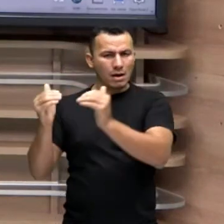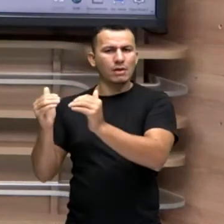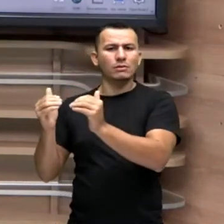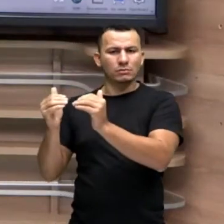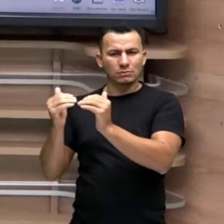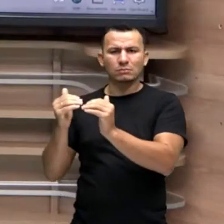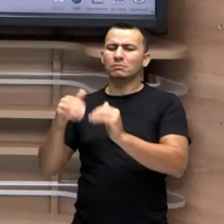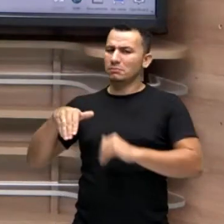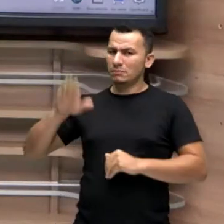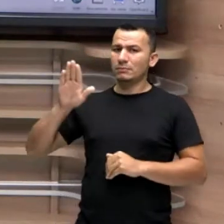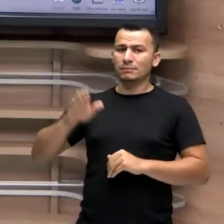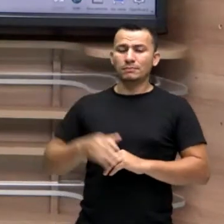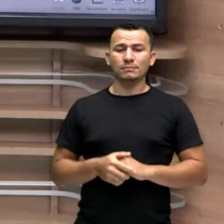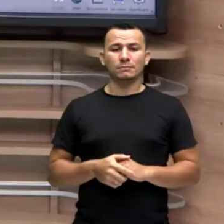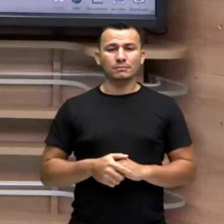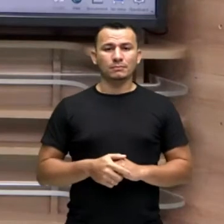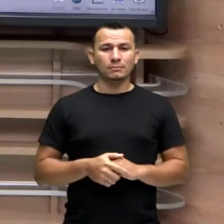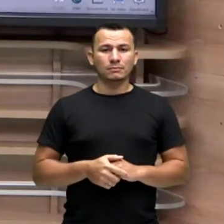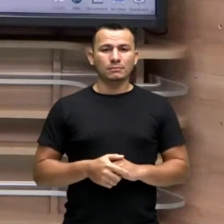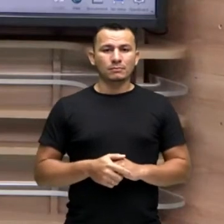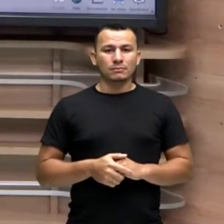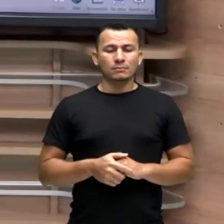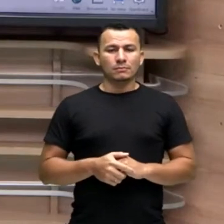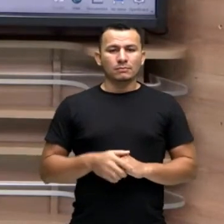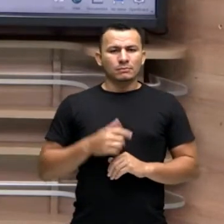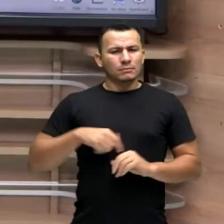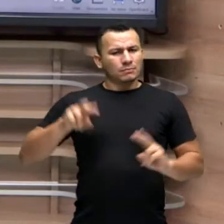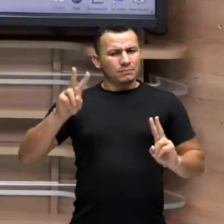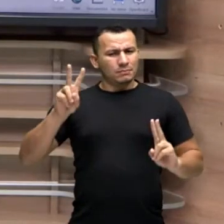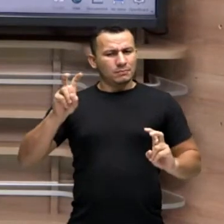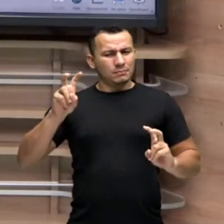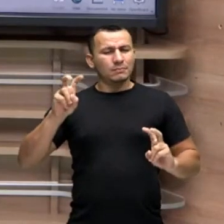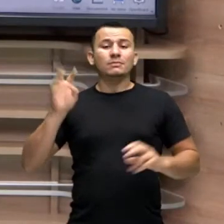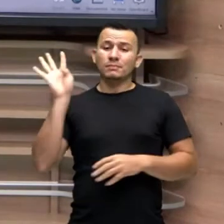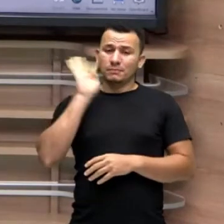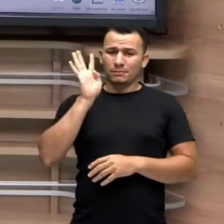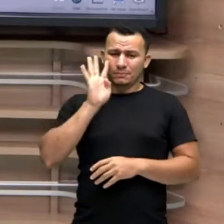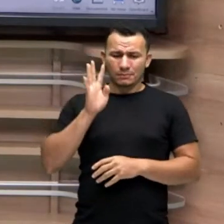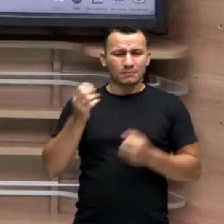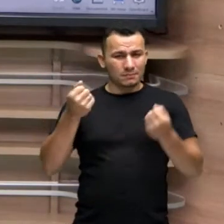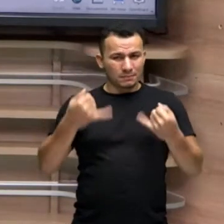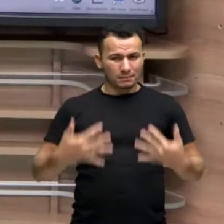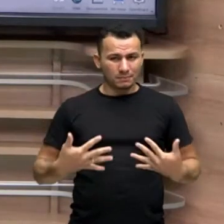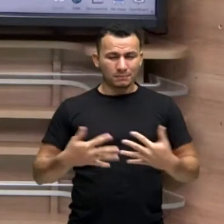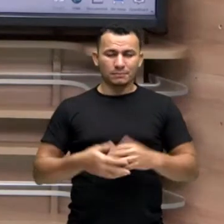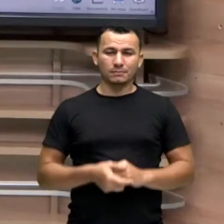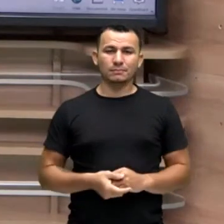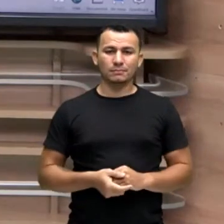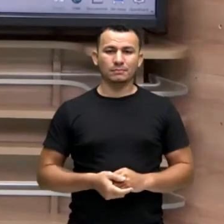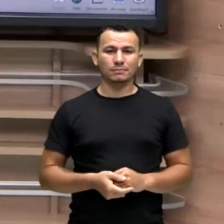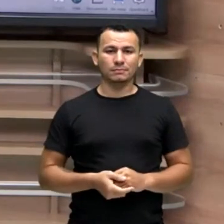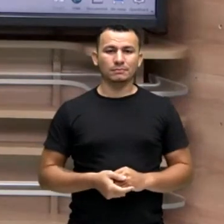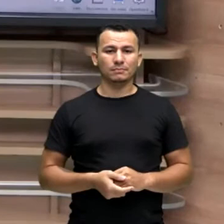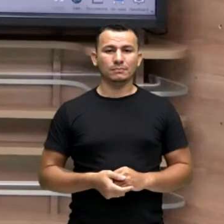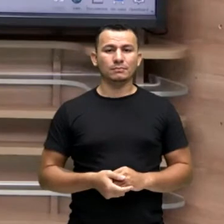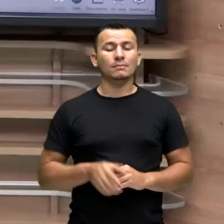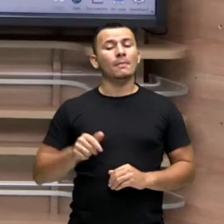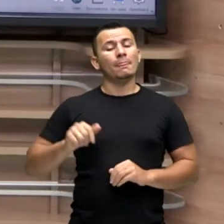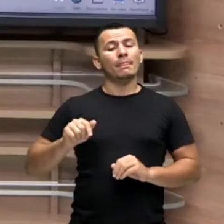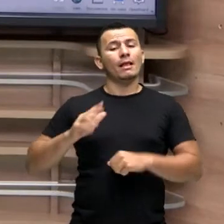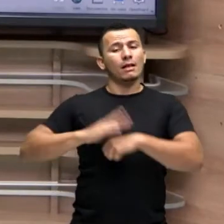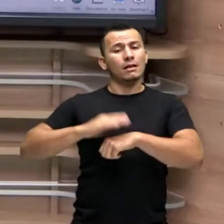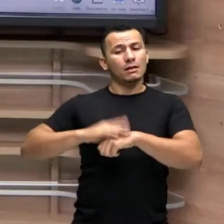né Eu quero assinar por uma situação bem legal assim bem bacana deve ser uma atitude